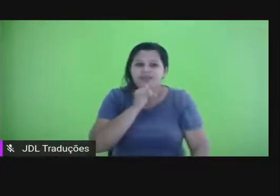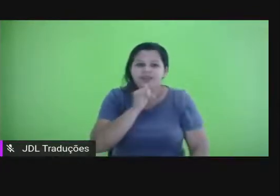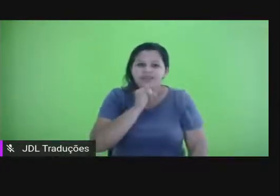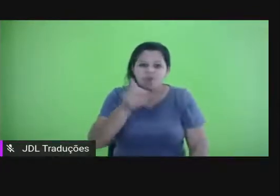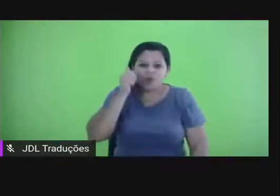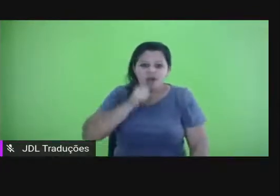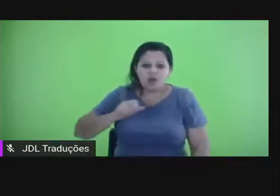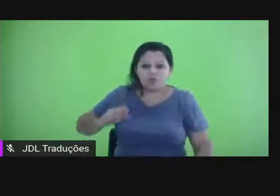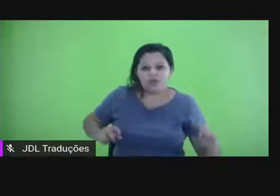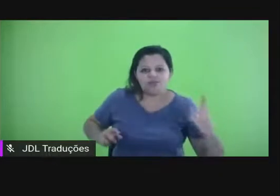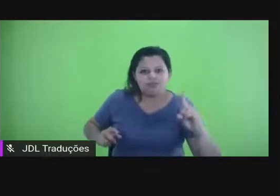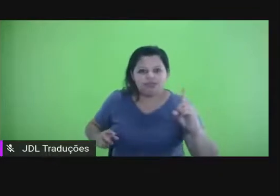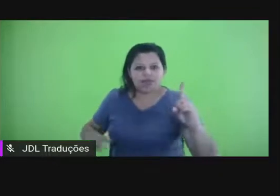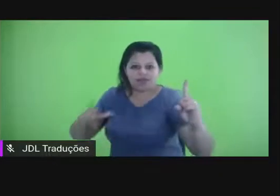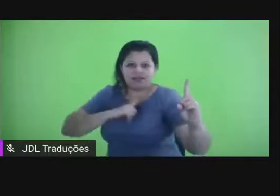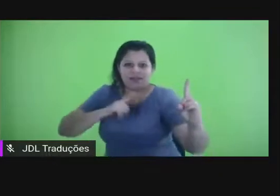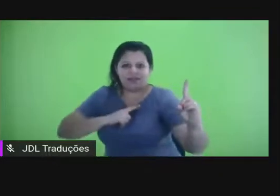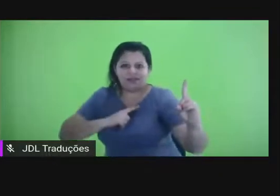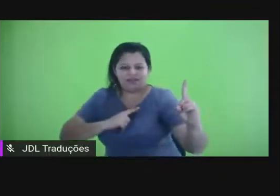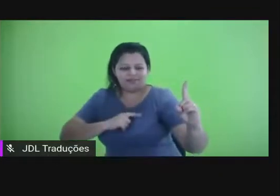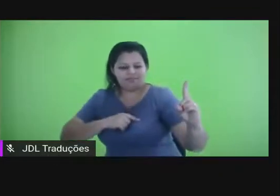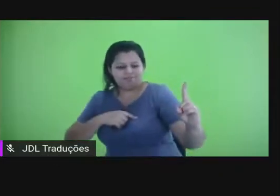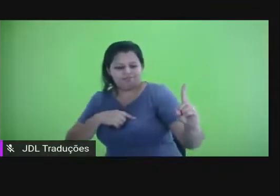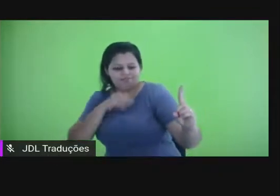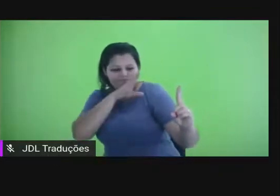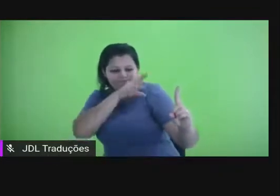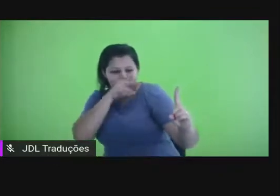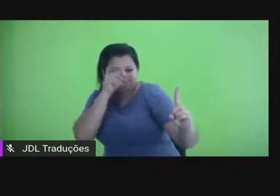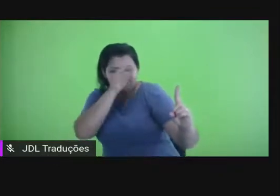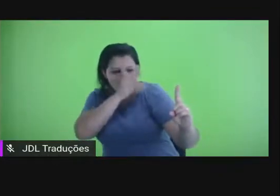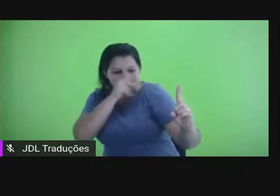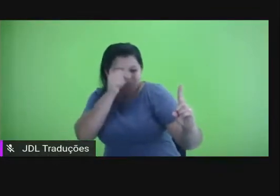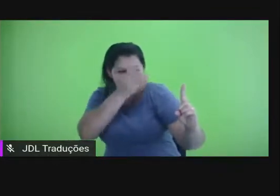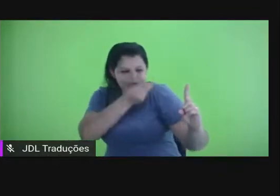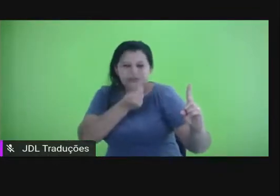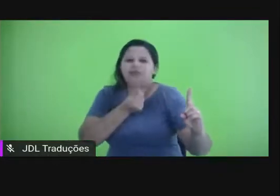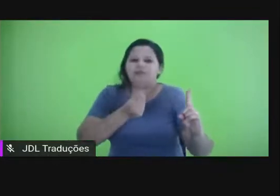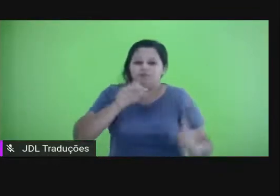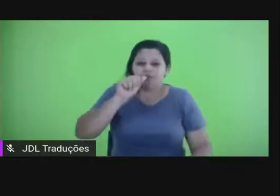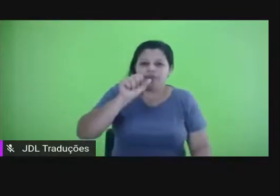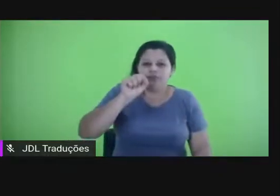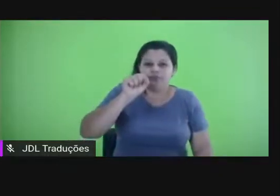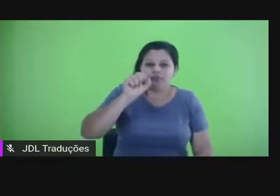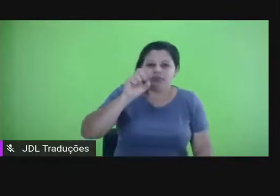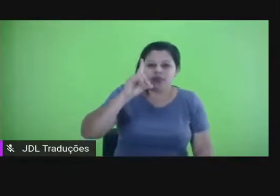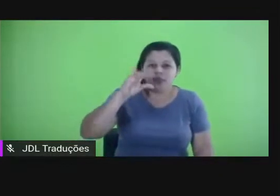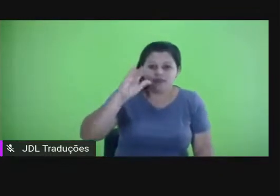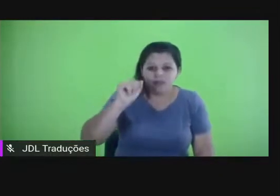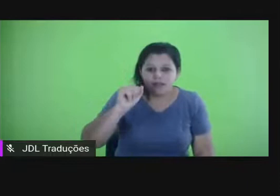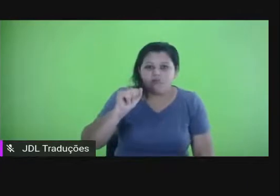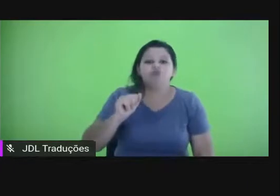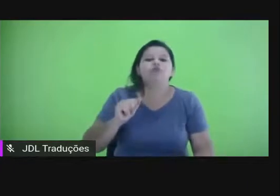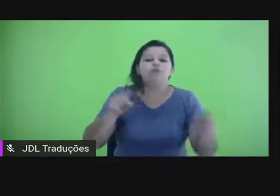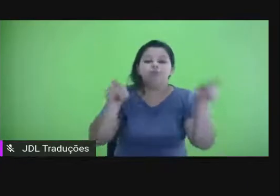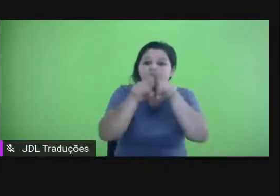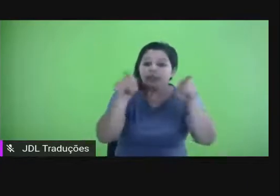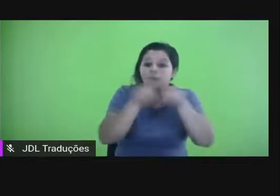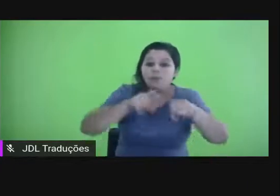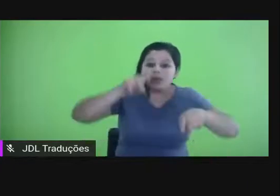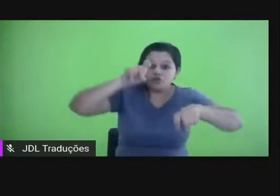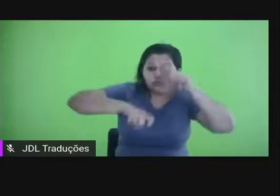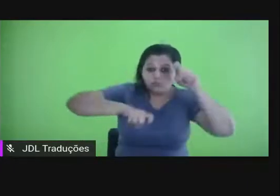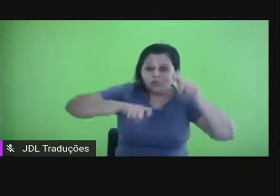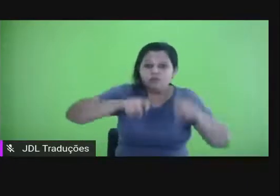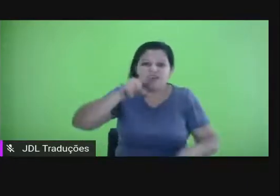rua e aí você é assediada. Bom, o assédio, assim como o estupro, ele é um instrumento